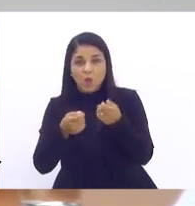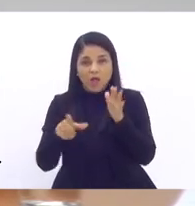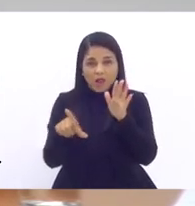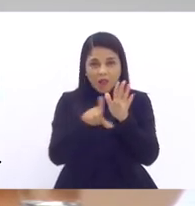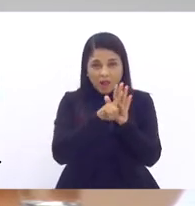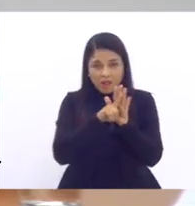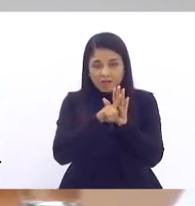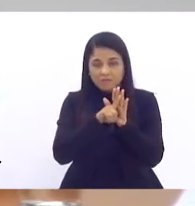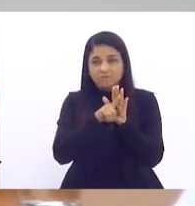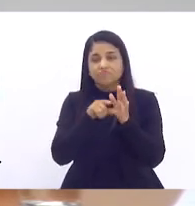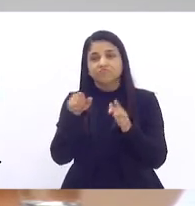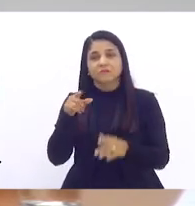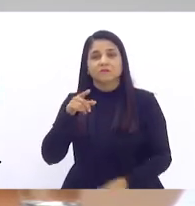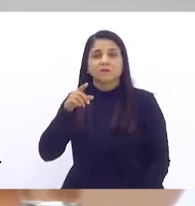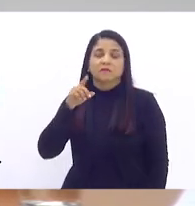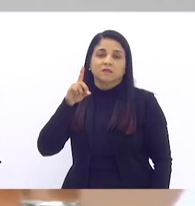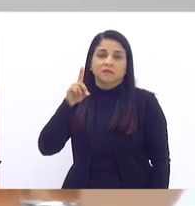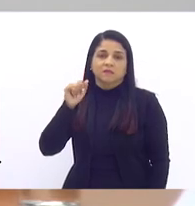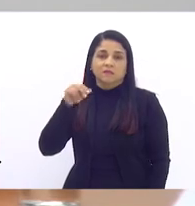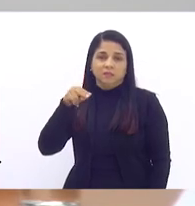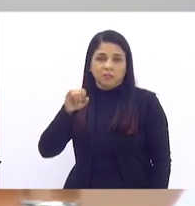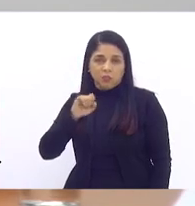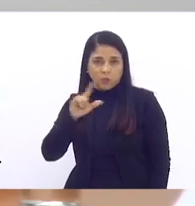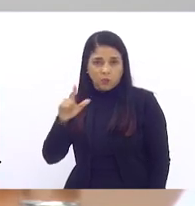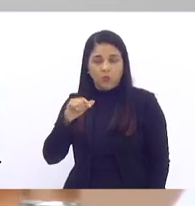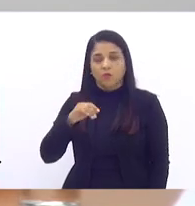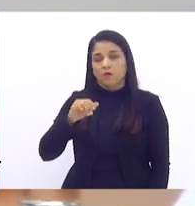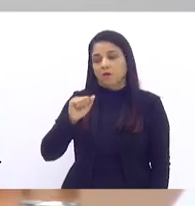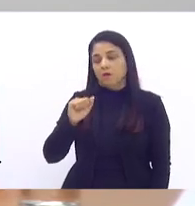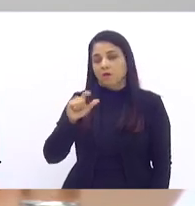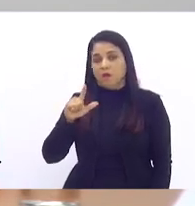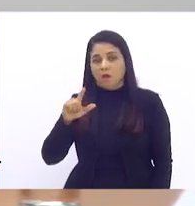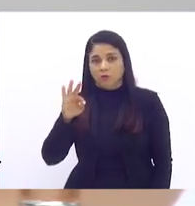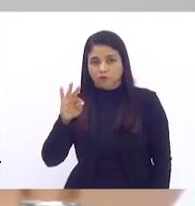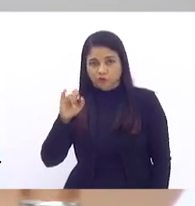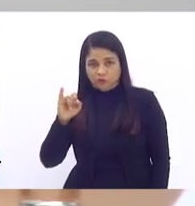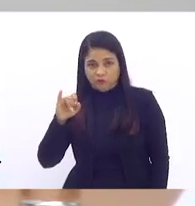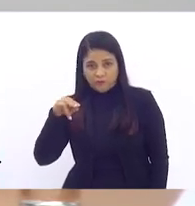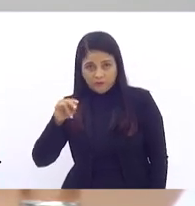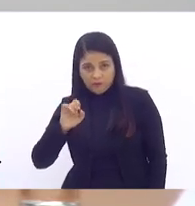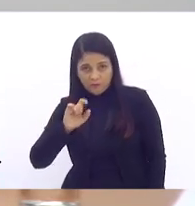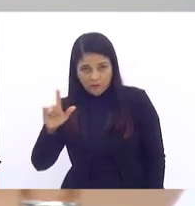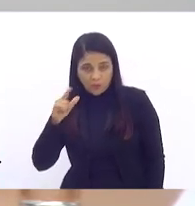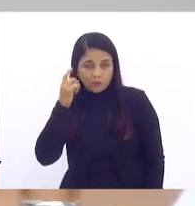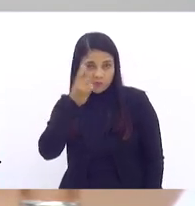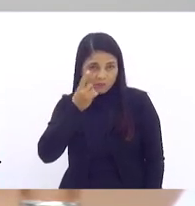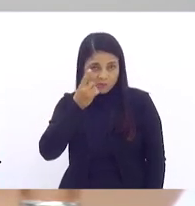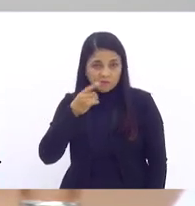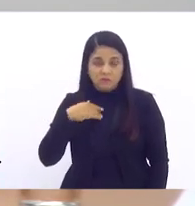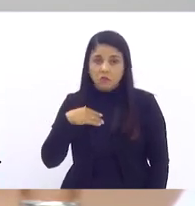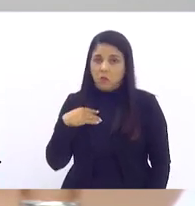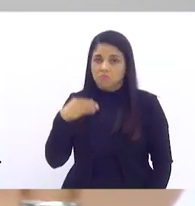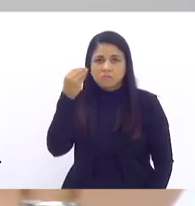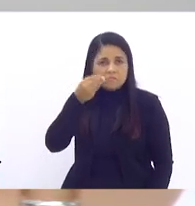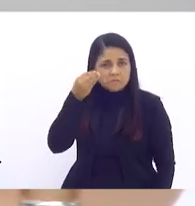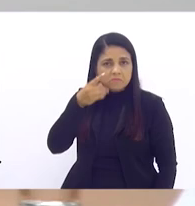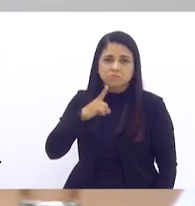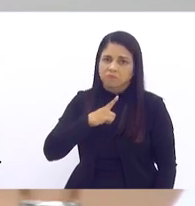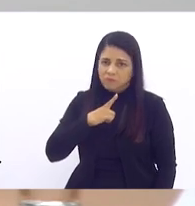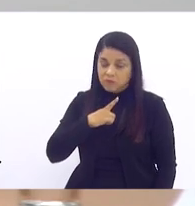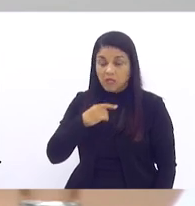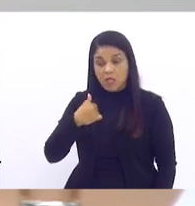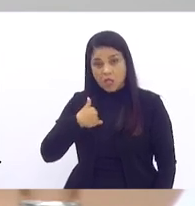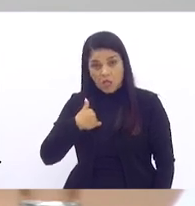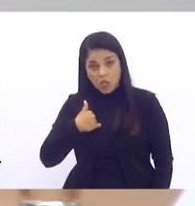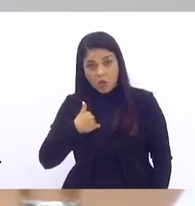obviamente o Danilo altineu são muito mais experientes do que eu mas surge aqui uma possibilidade de pensar nisso